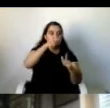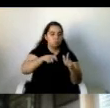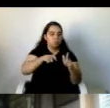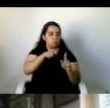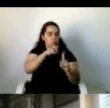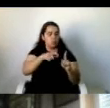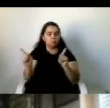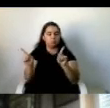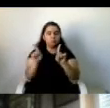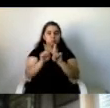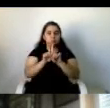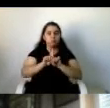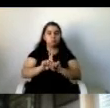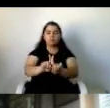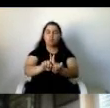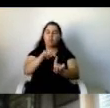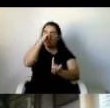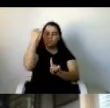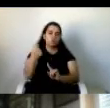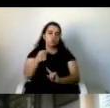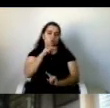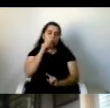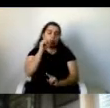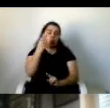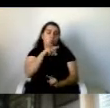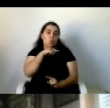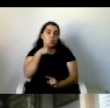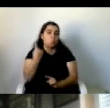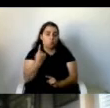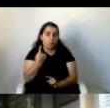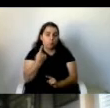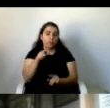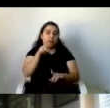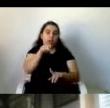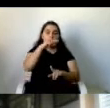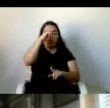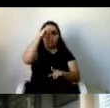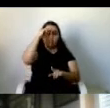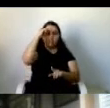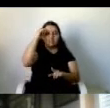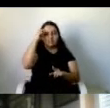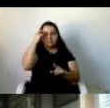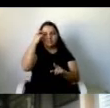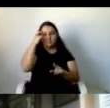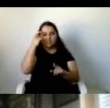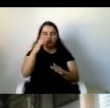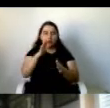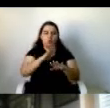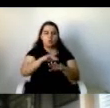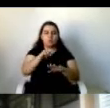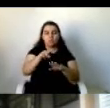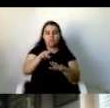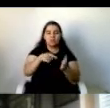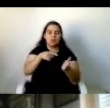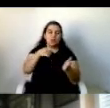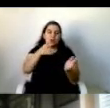E todas estas dificuldades tornam as pessoas mais dependentes de acompanhamento de outras